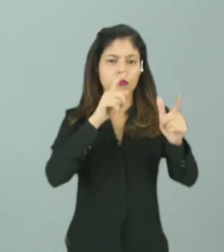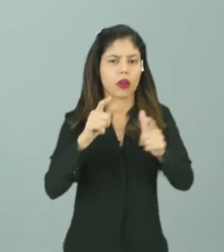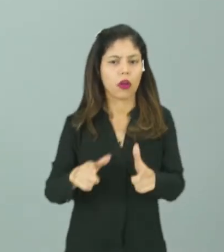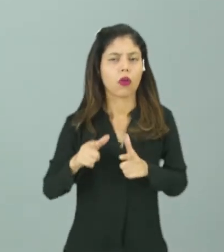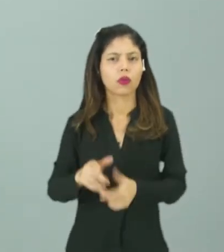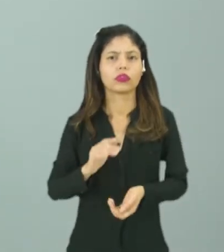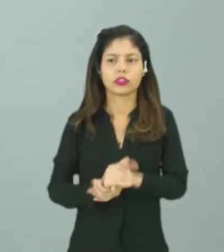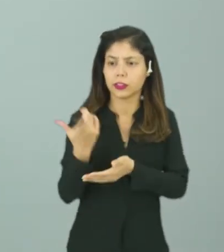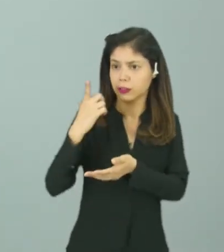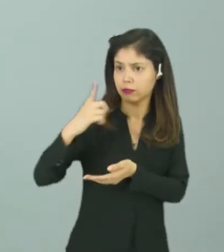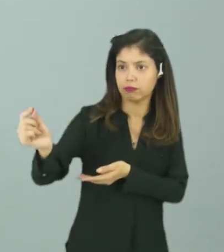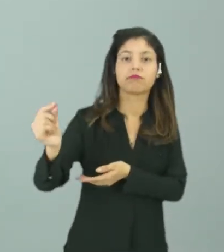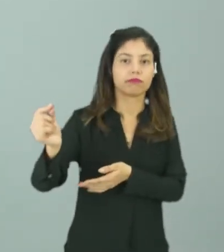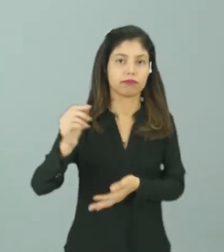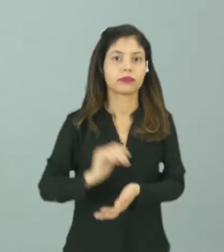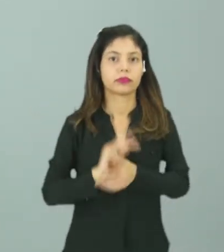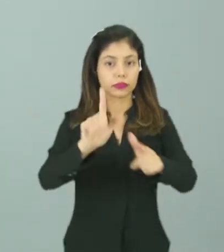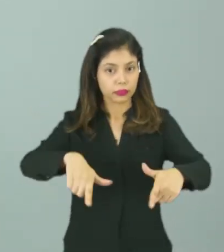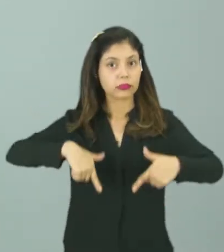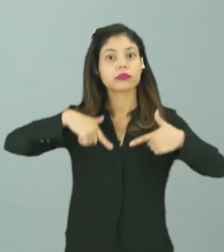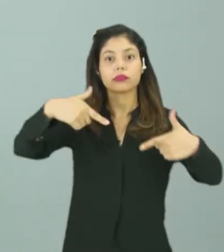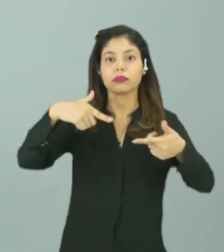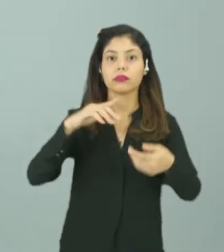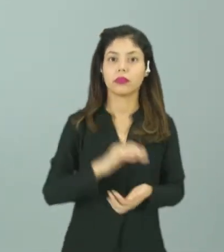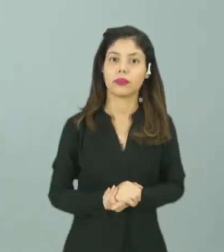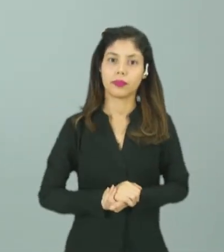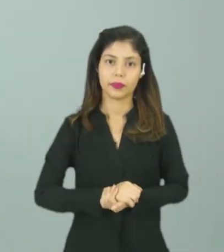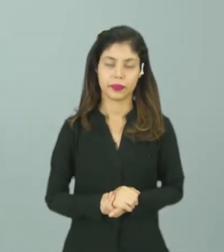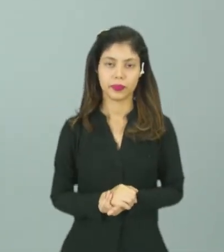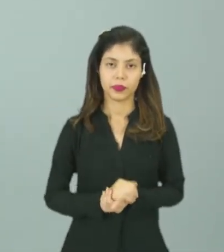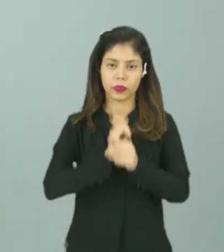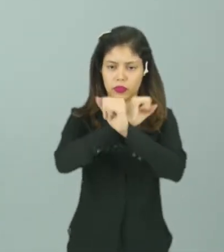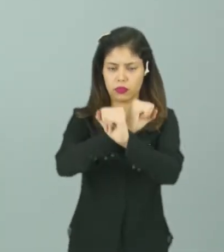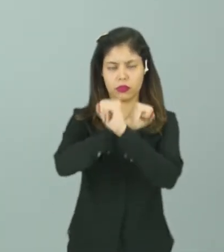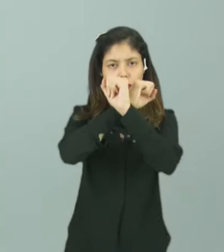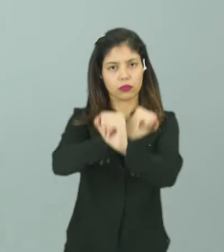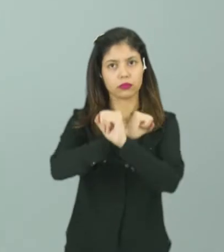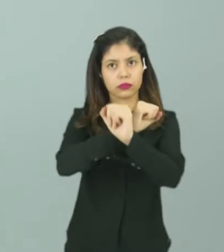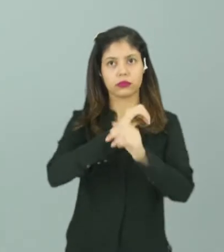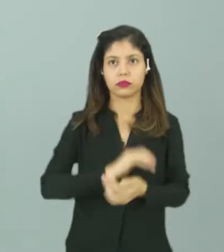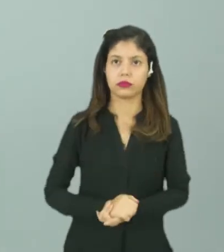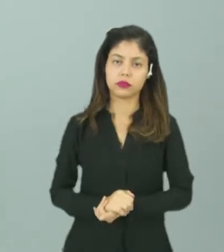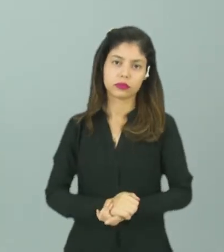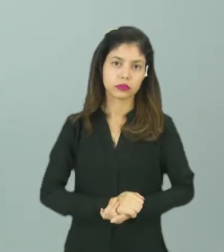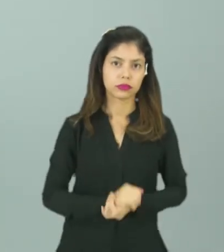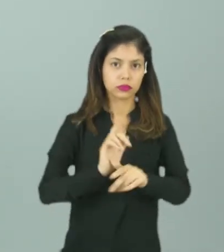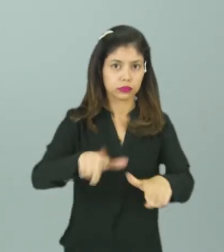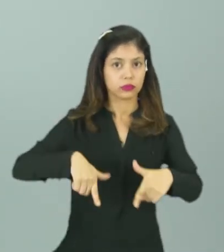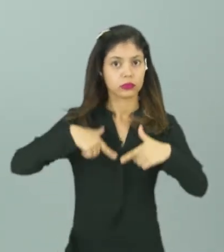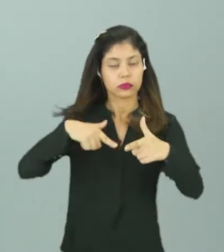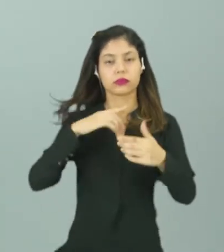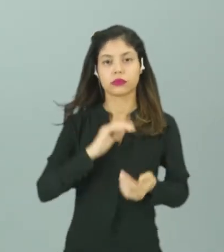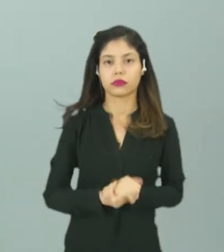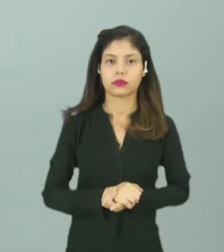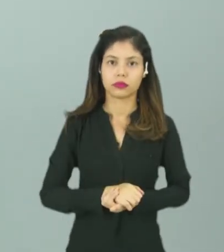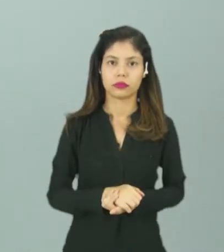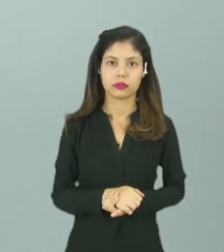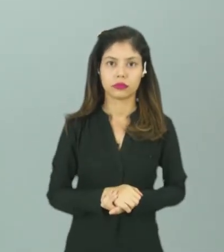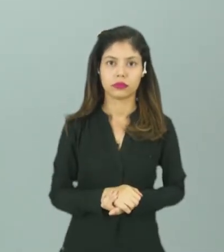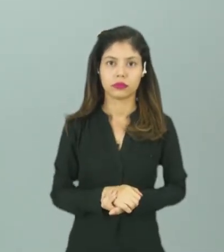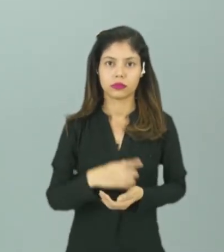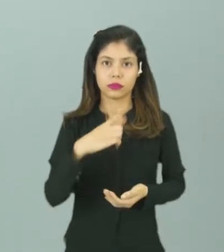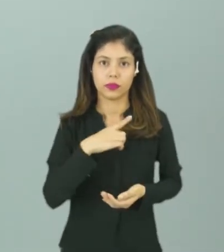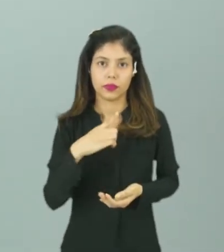se refugiavam, lutando aí contra a escravidão, lutando aí contra